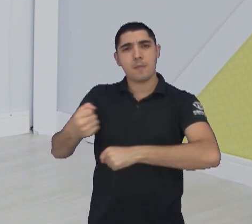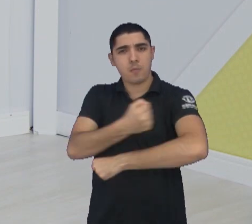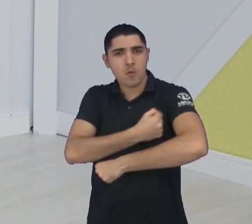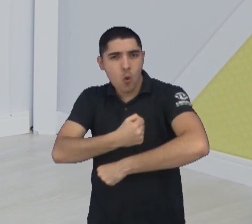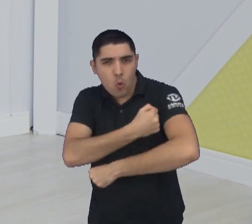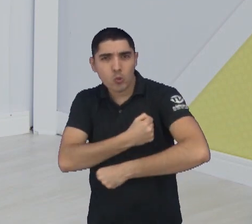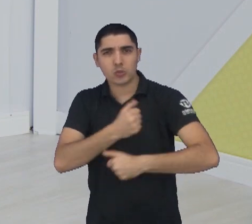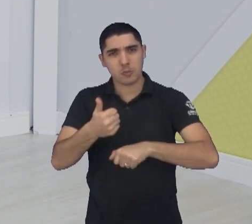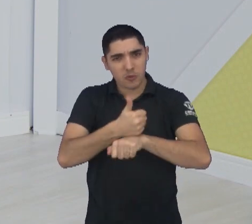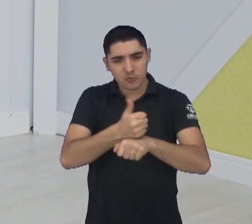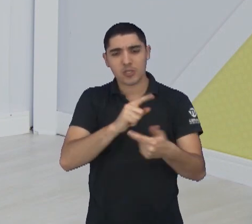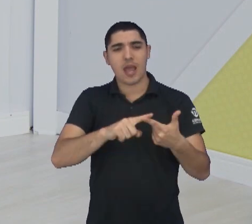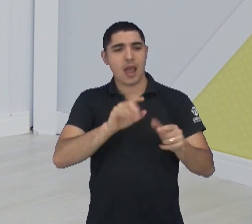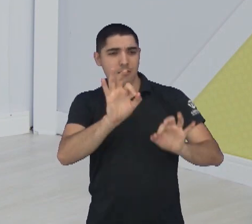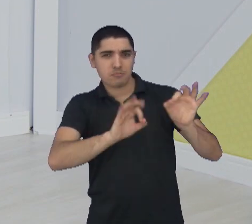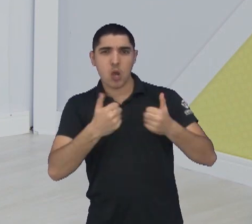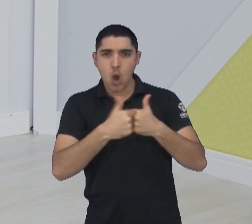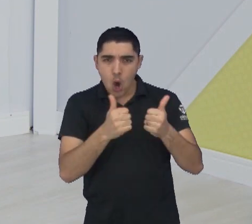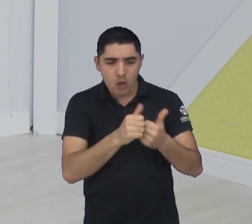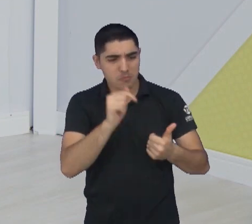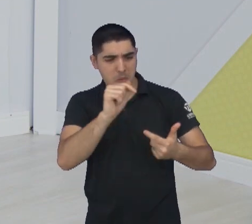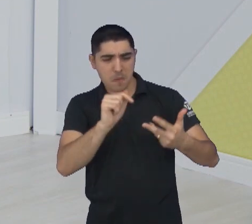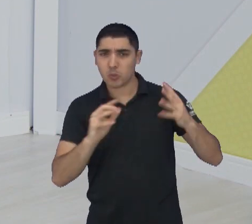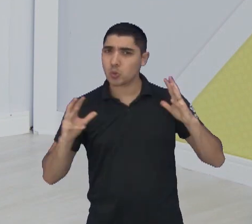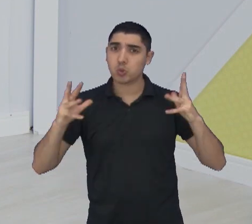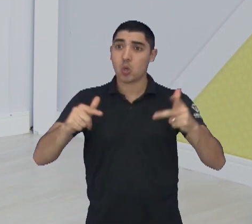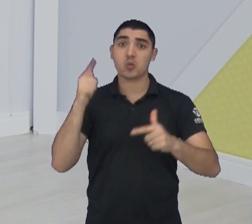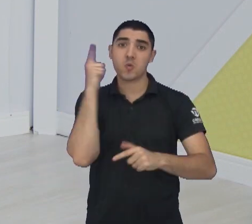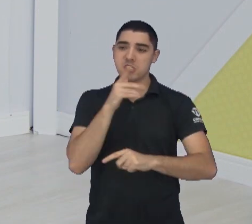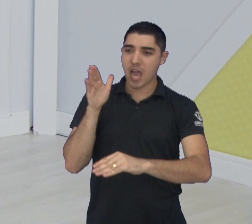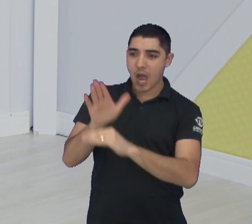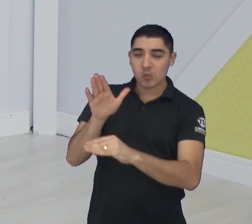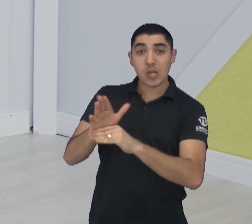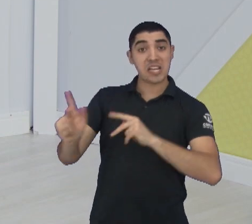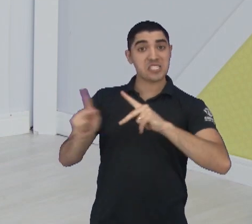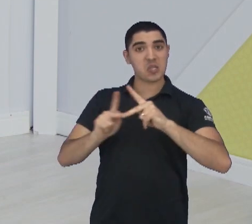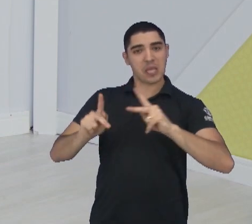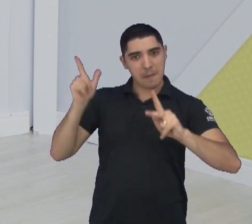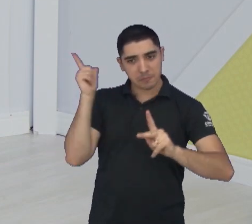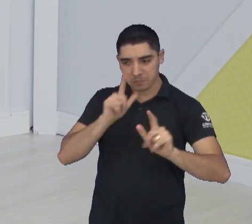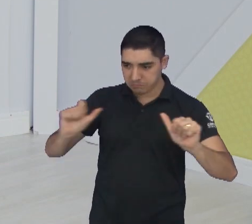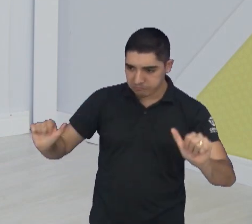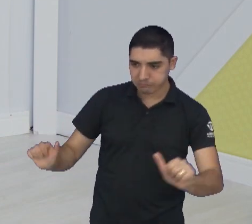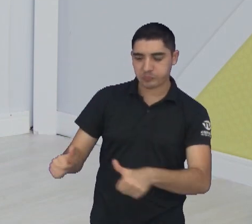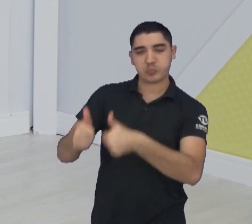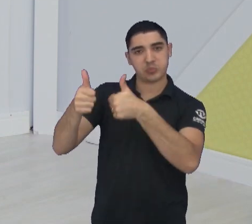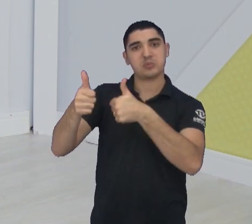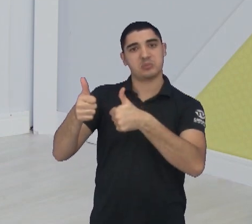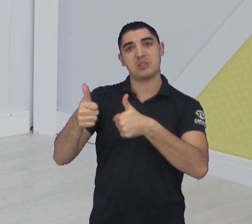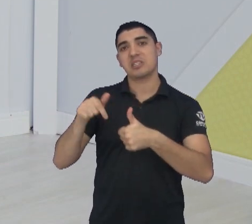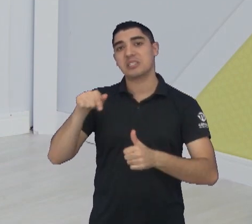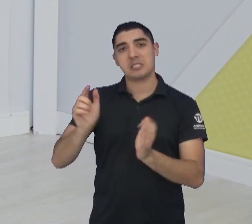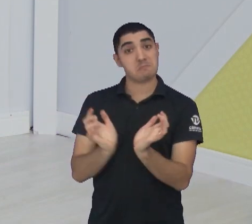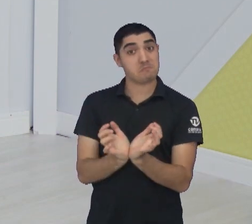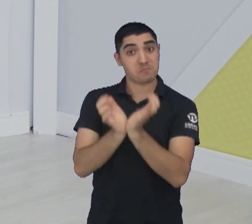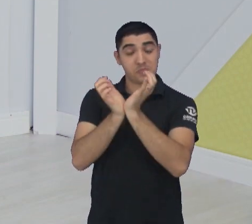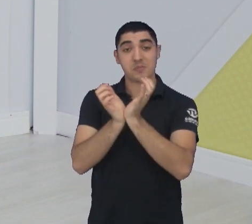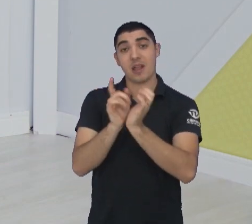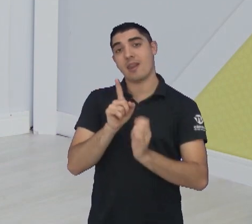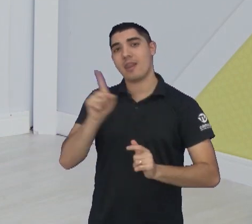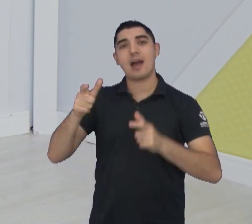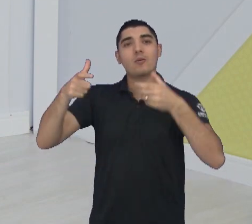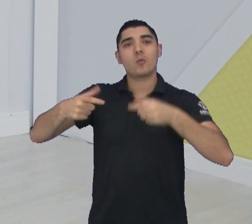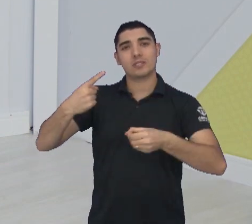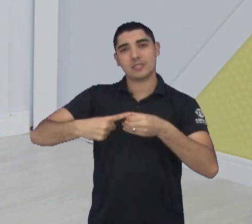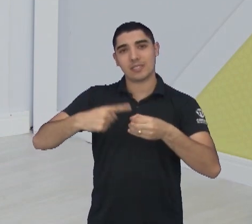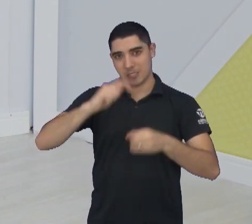também para que os atletas tenham total condição de desempenhar as suas modalidades lá no local, neste caso em São José do